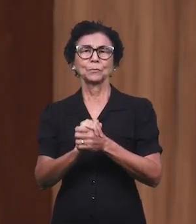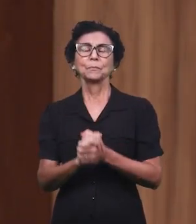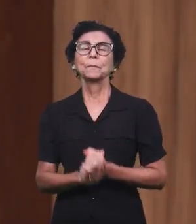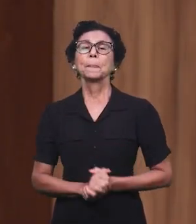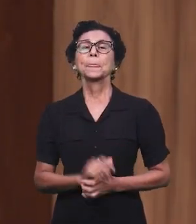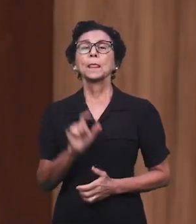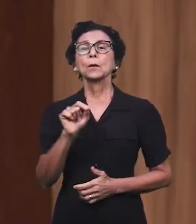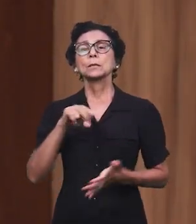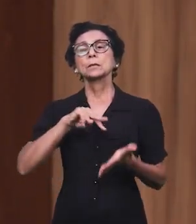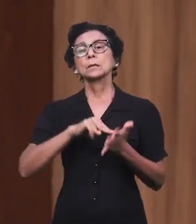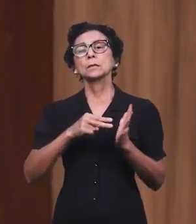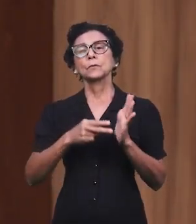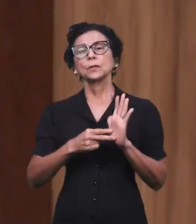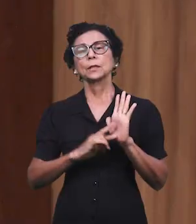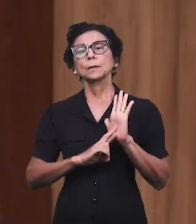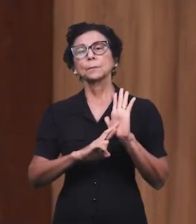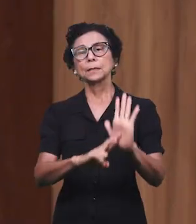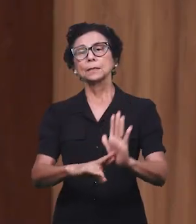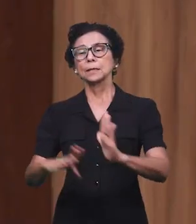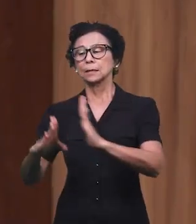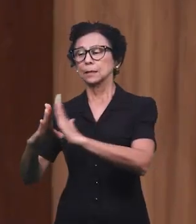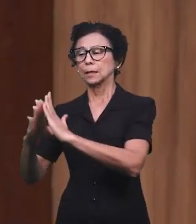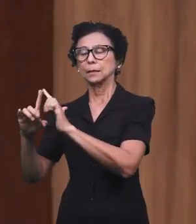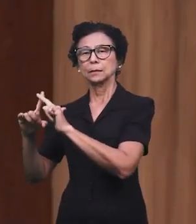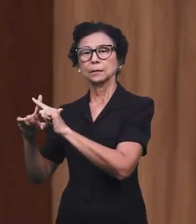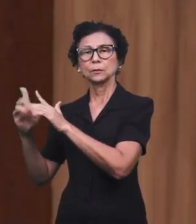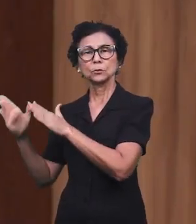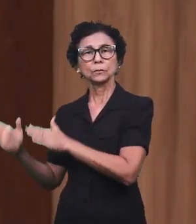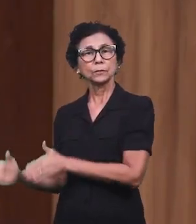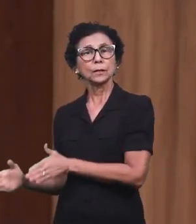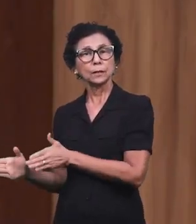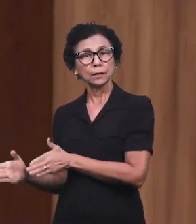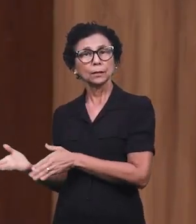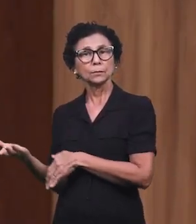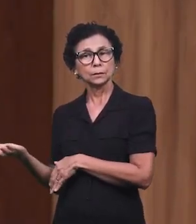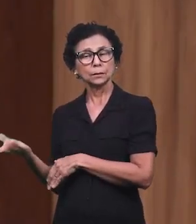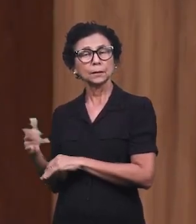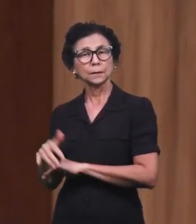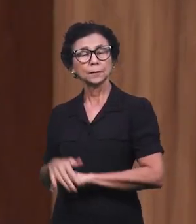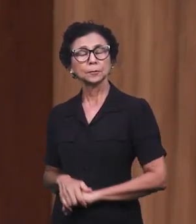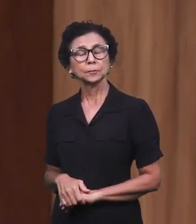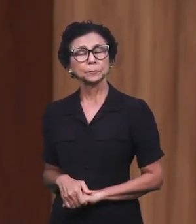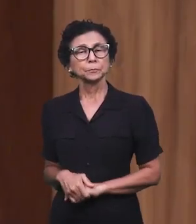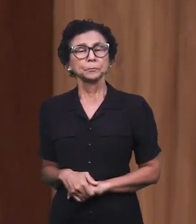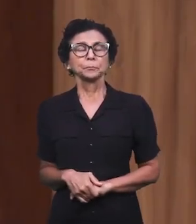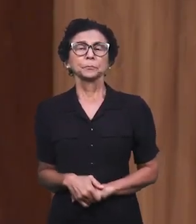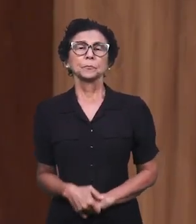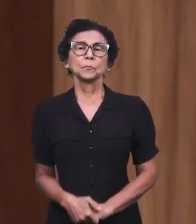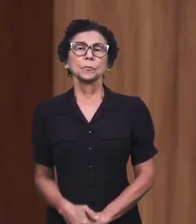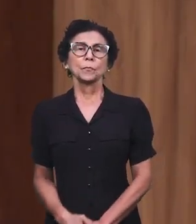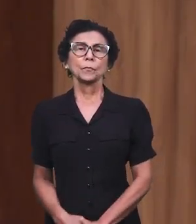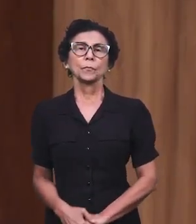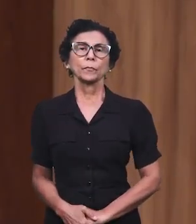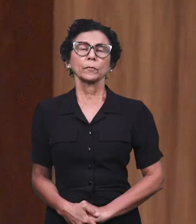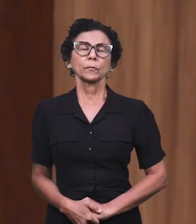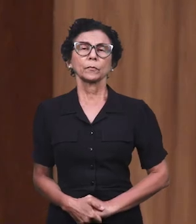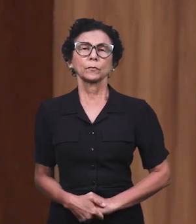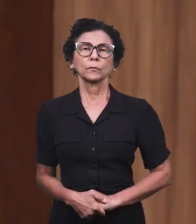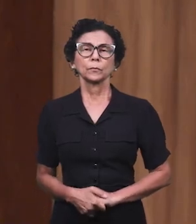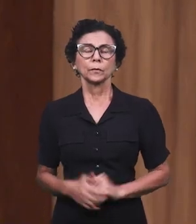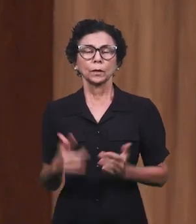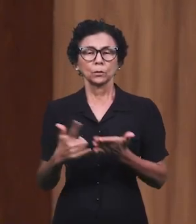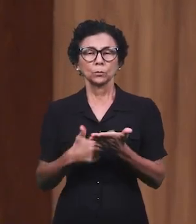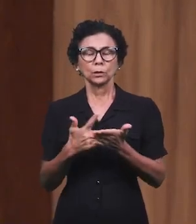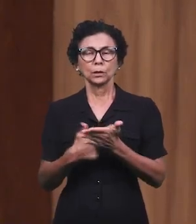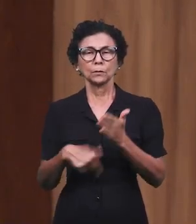e temos essa figura na nossa vida muito presente do remidor, porque o remidor, lá em Levítico fala